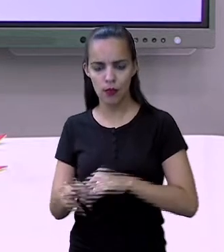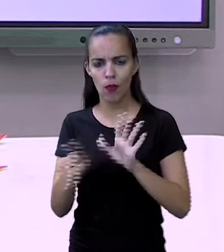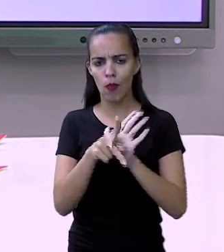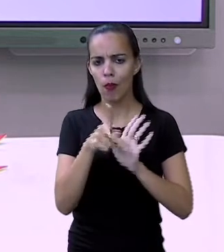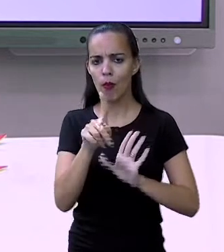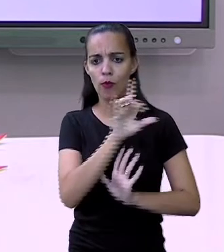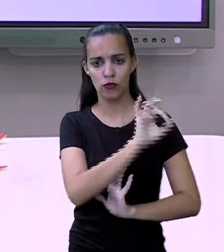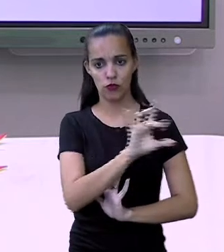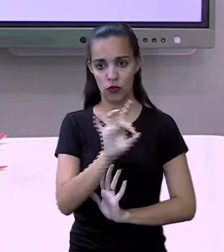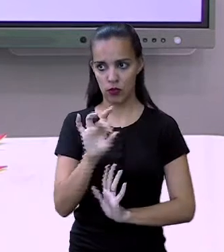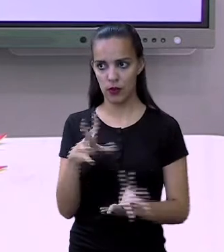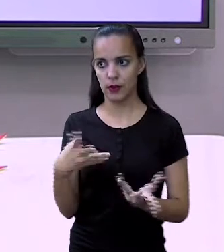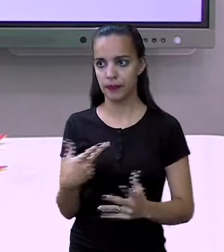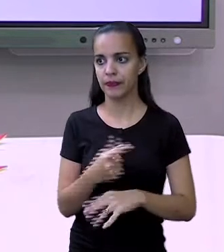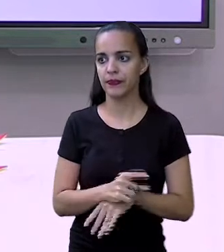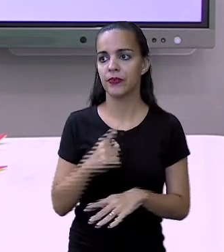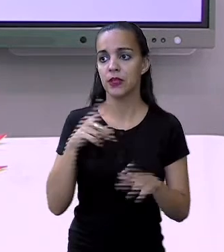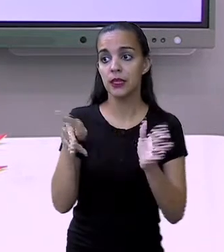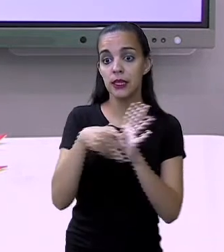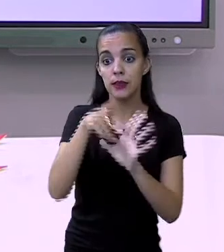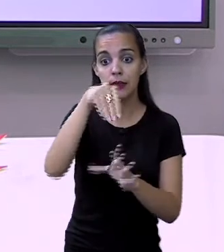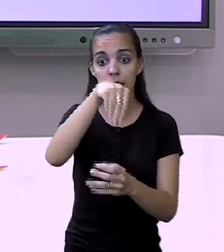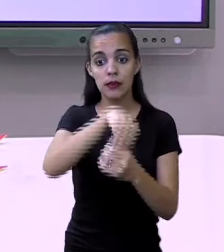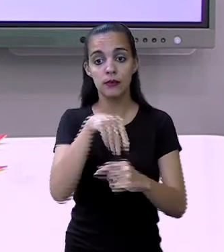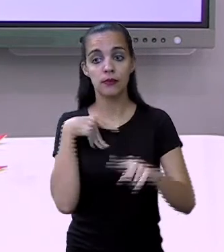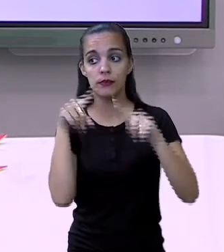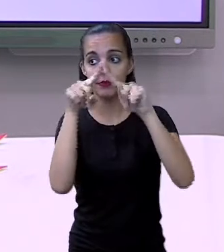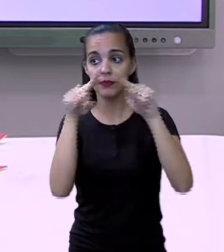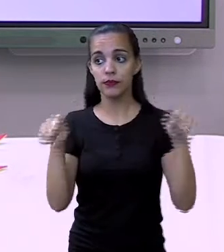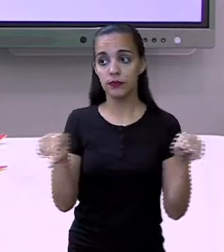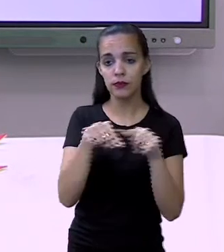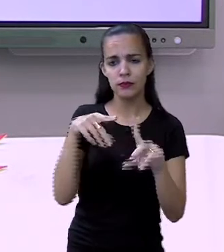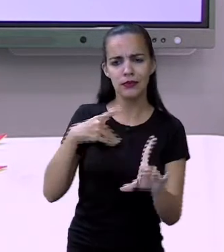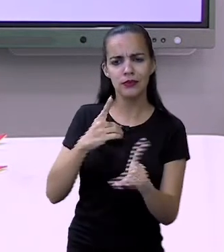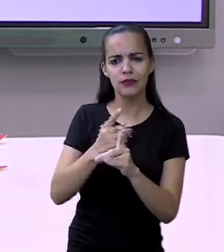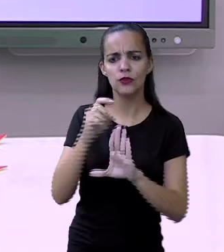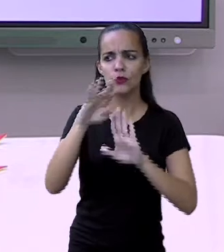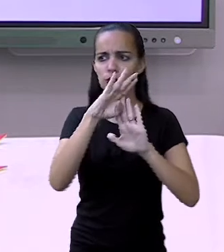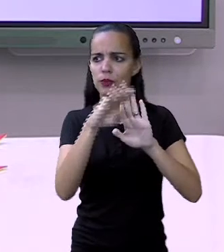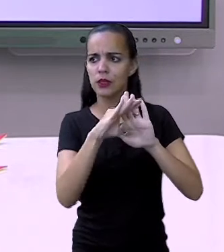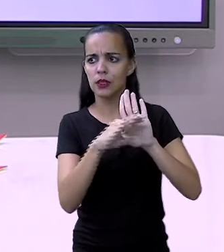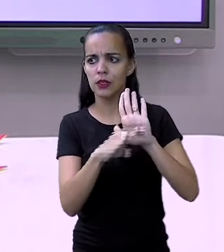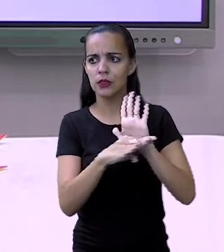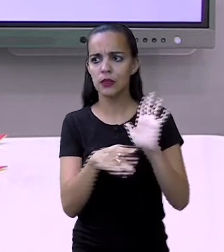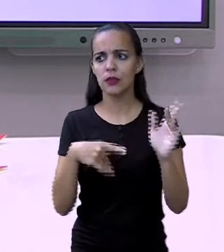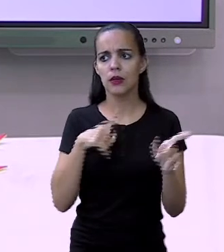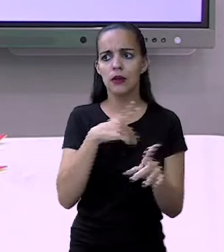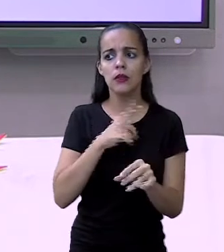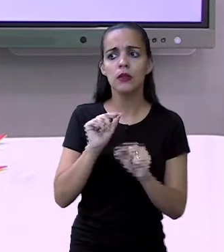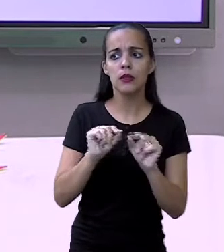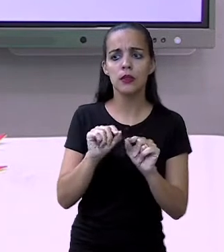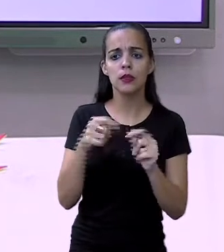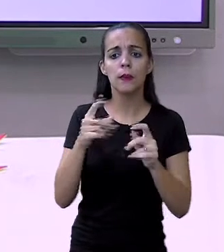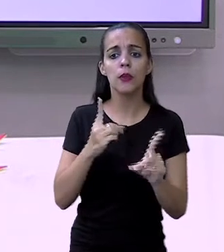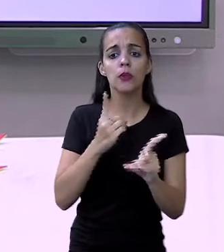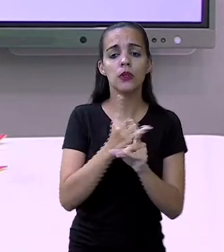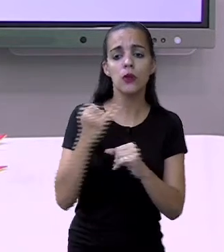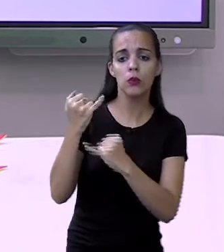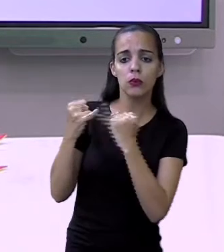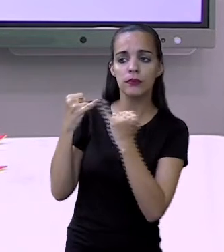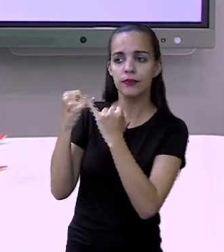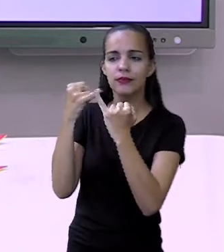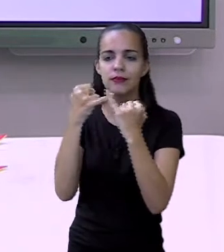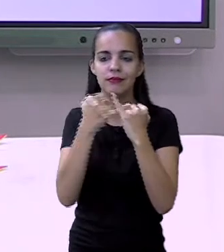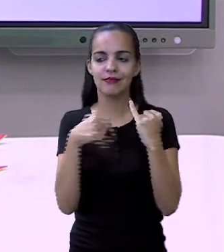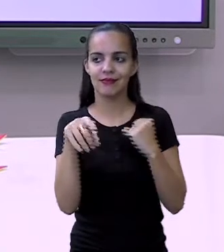triângulos, existe uma classificação que nós podemos trabalhar para encontrar semelhança.